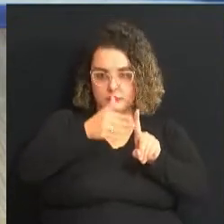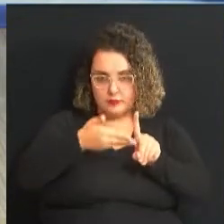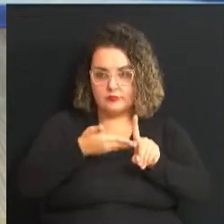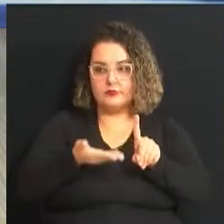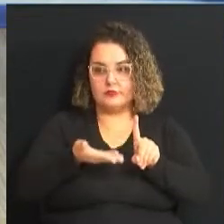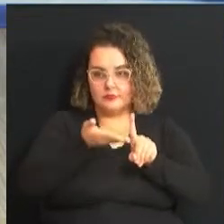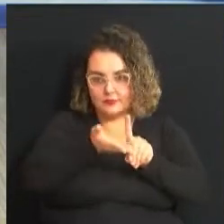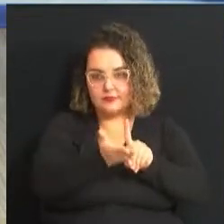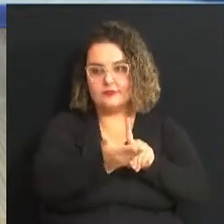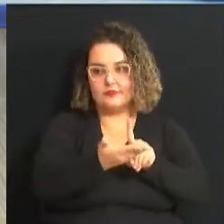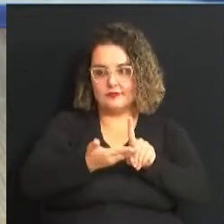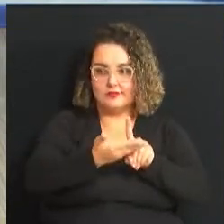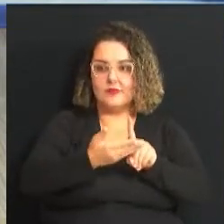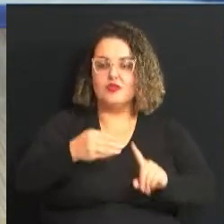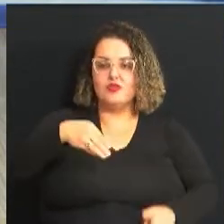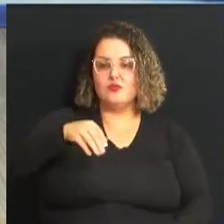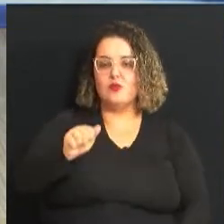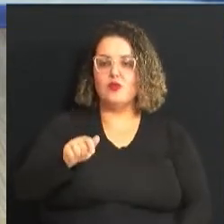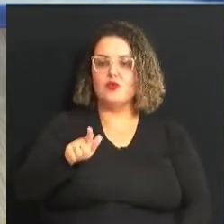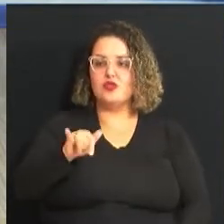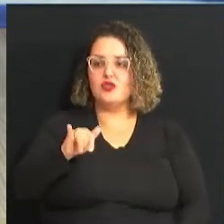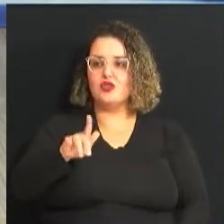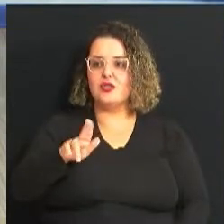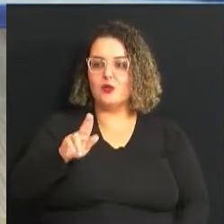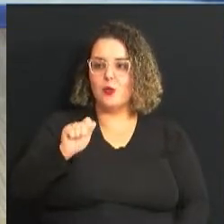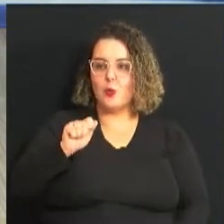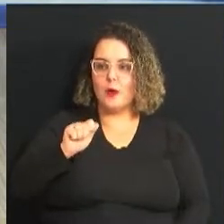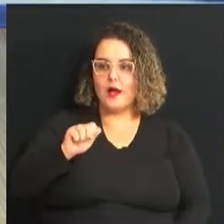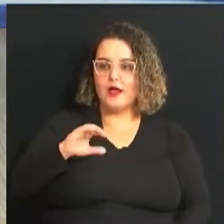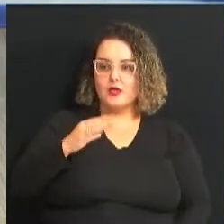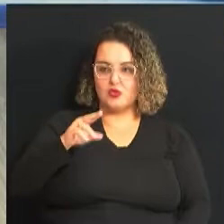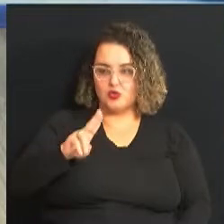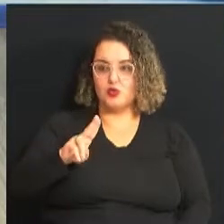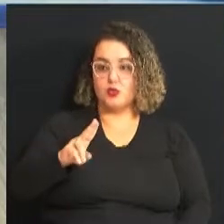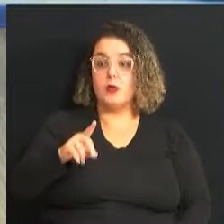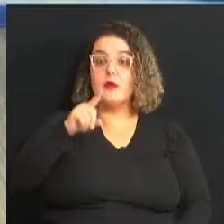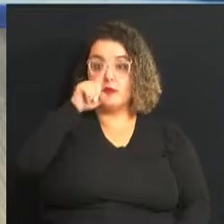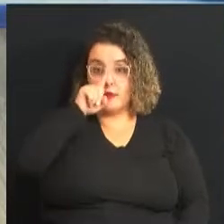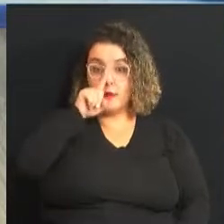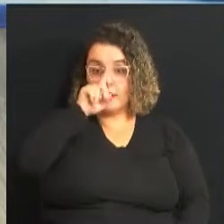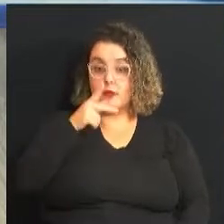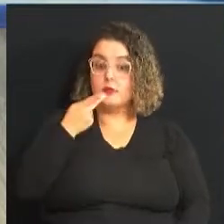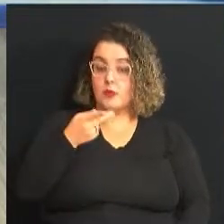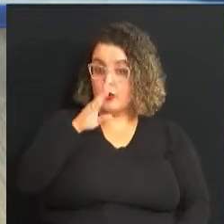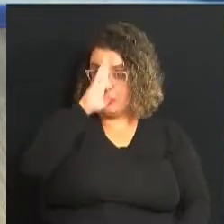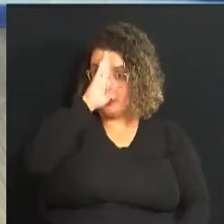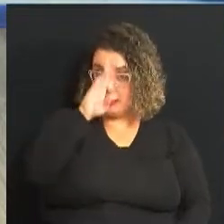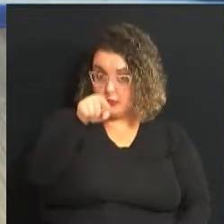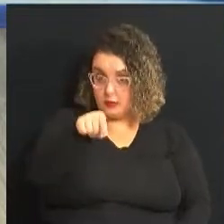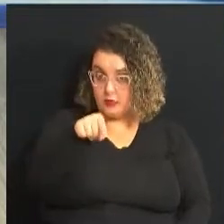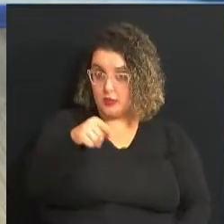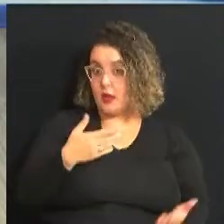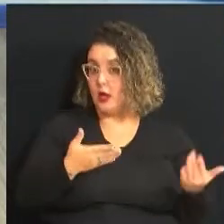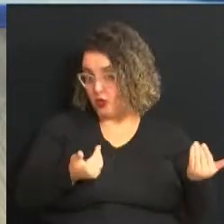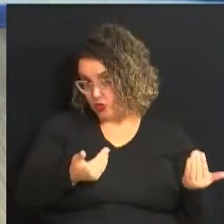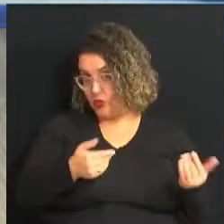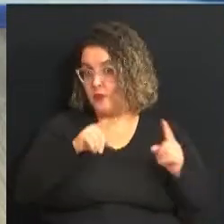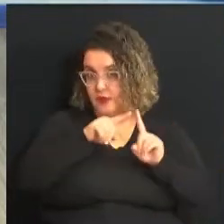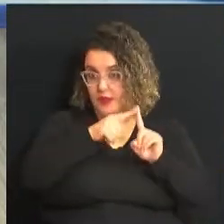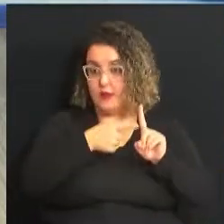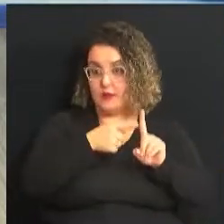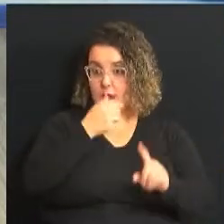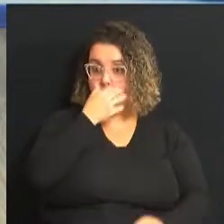Guaçu. Ele vai tirar todas as dúvidas e falar também de alguns riscos, principalmente se você é muito nova em engravidar.